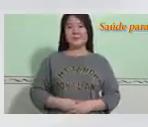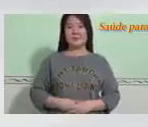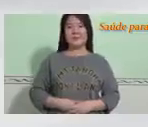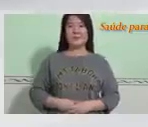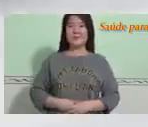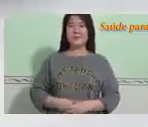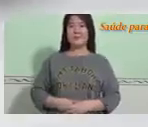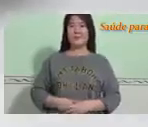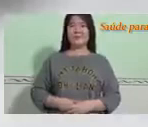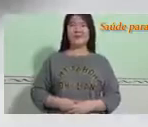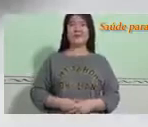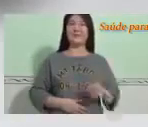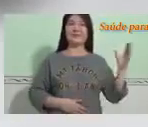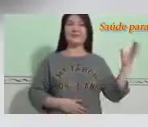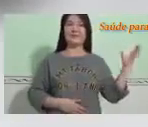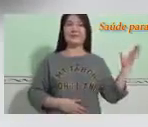sintomas.